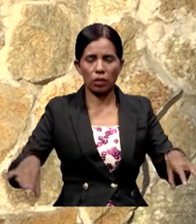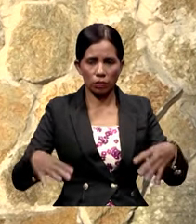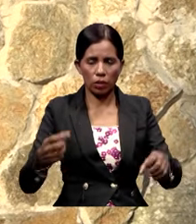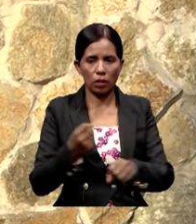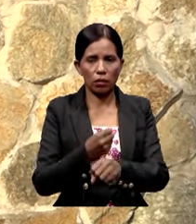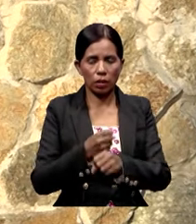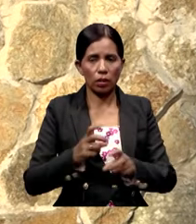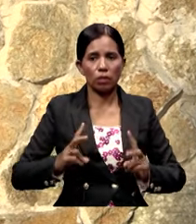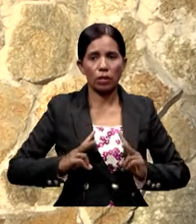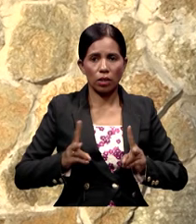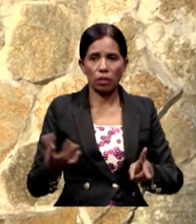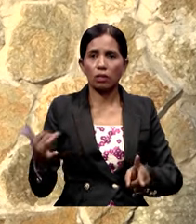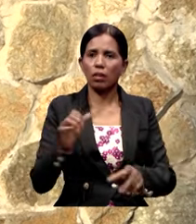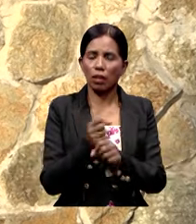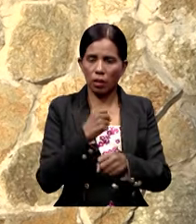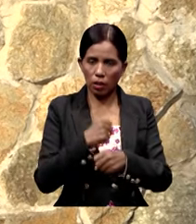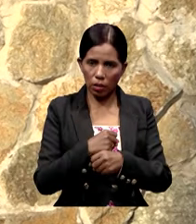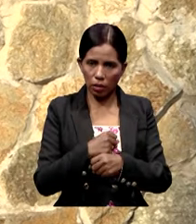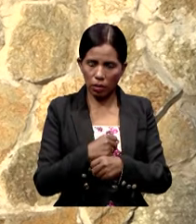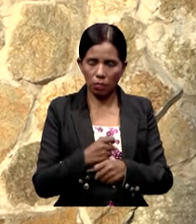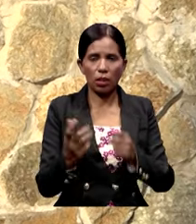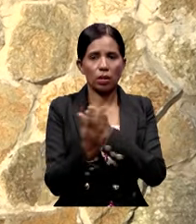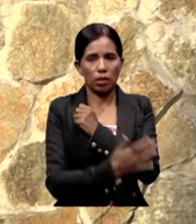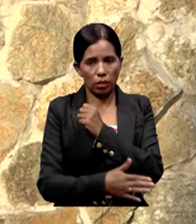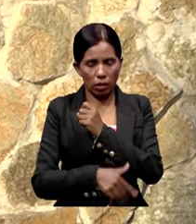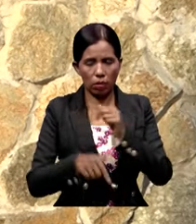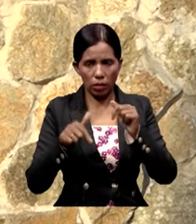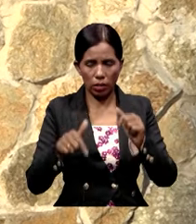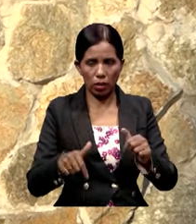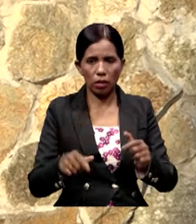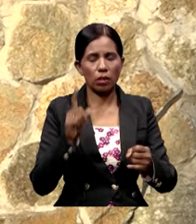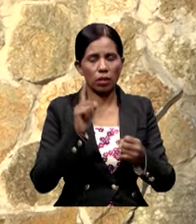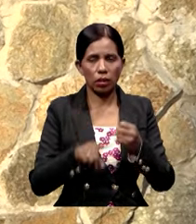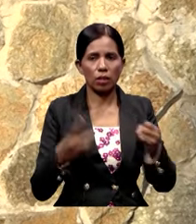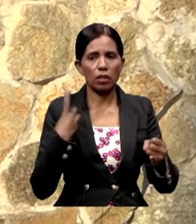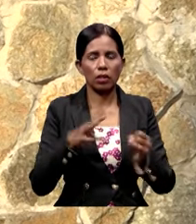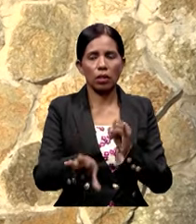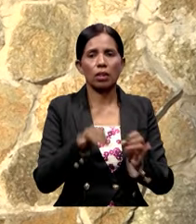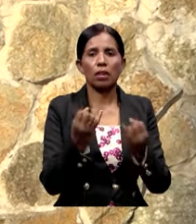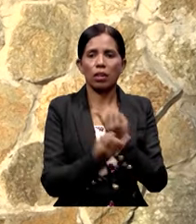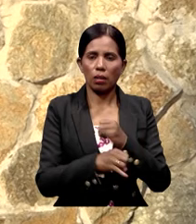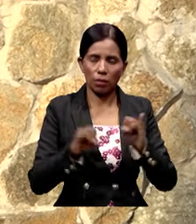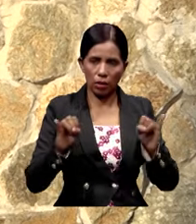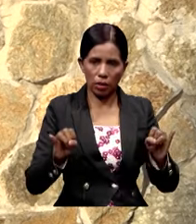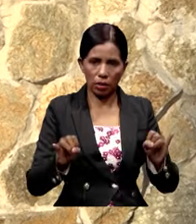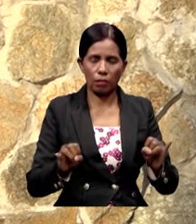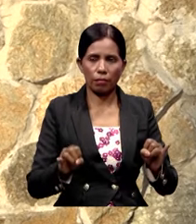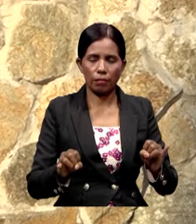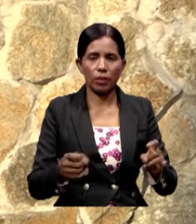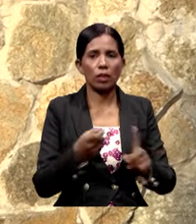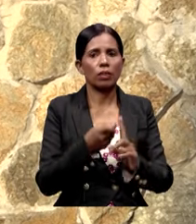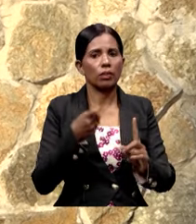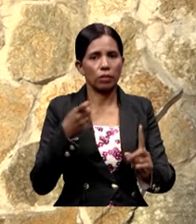no heroi na sir hotu halo ona barai dobe irane no ikus mai ita hetan ukung rasikang irane liu